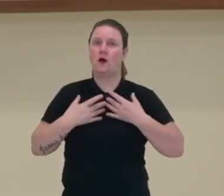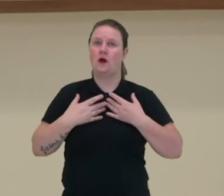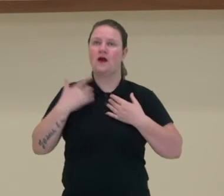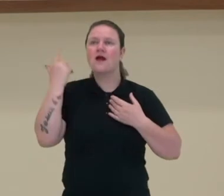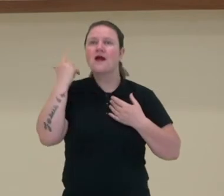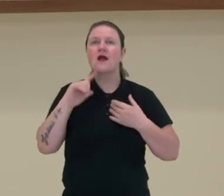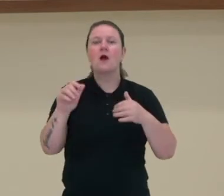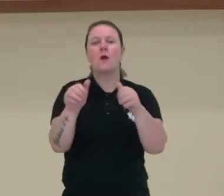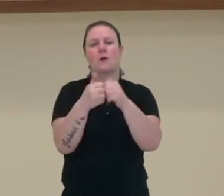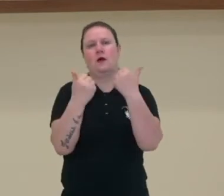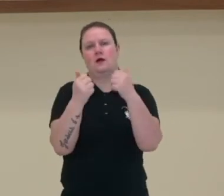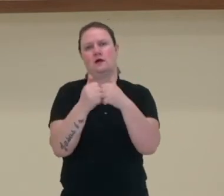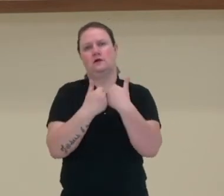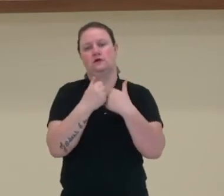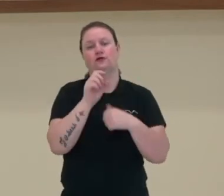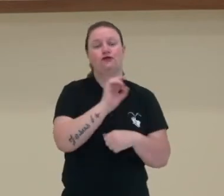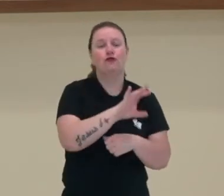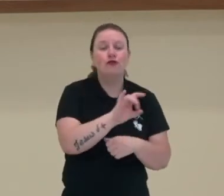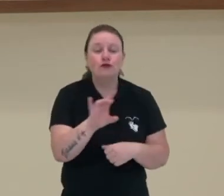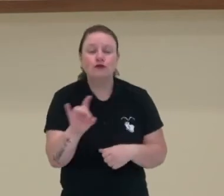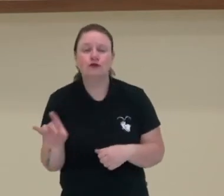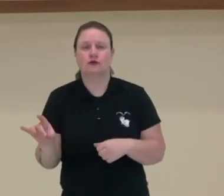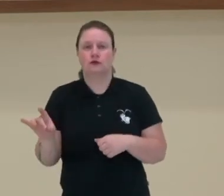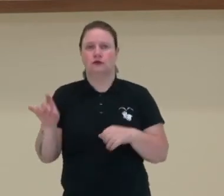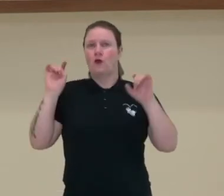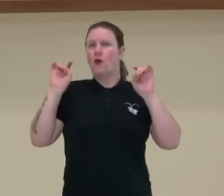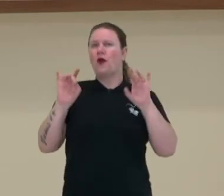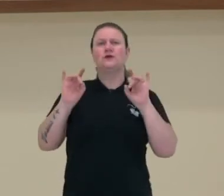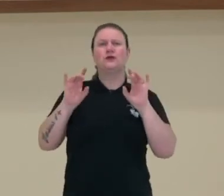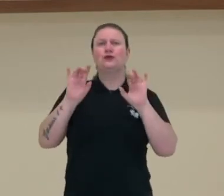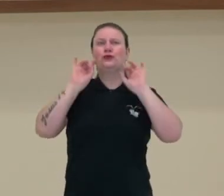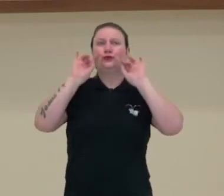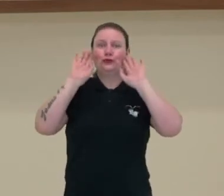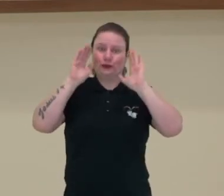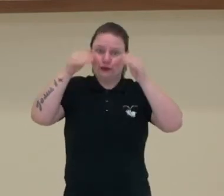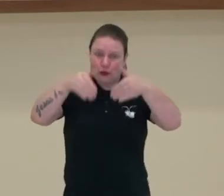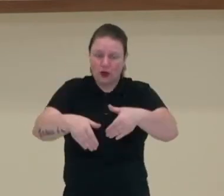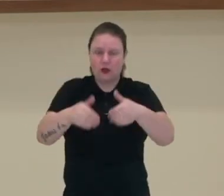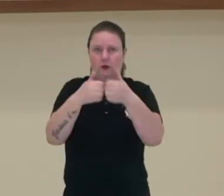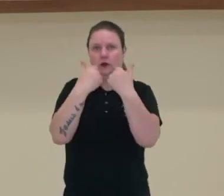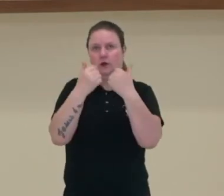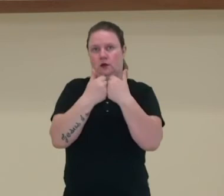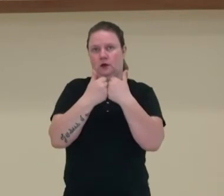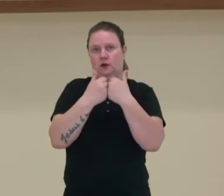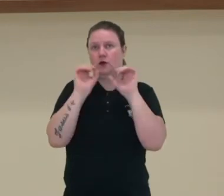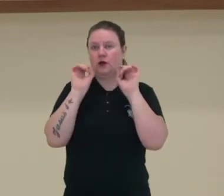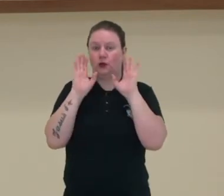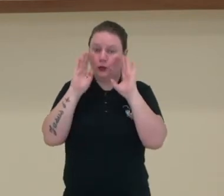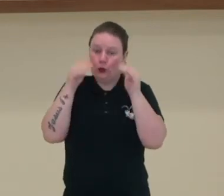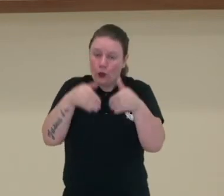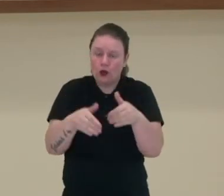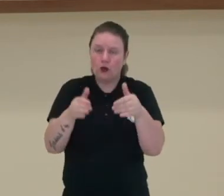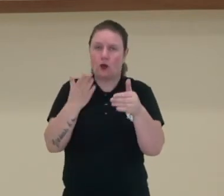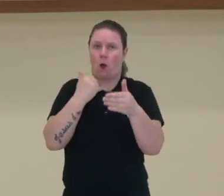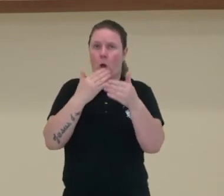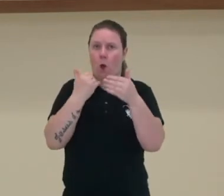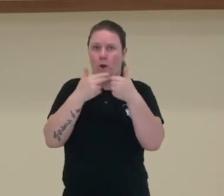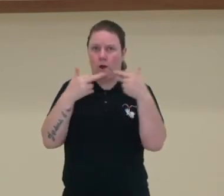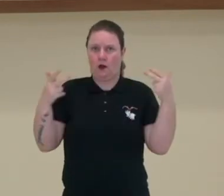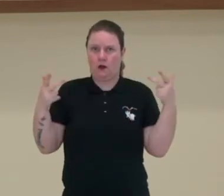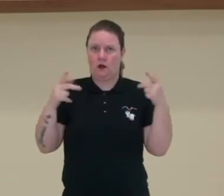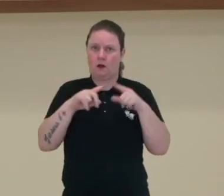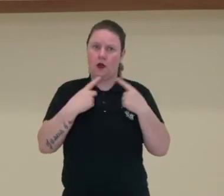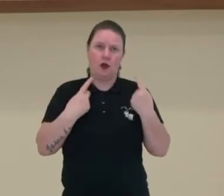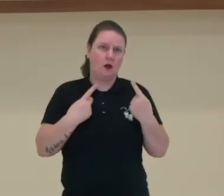a sustento. Não necessariamente só pão e não necessariamente só comida. É o sustento em si, o